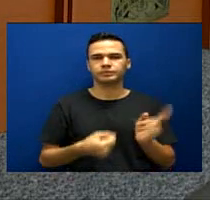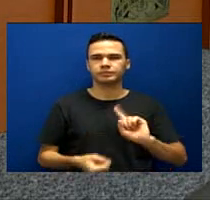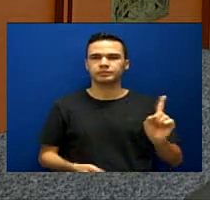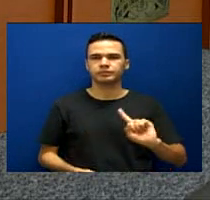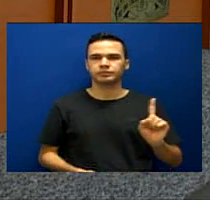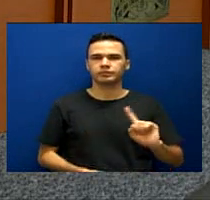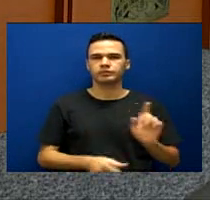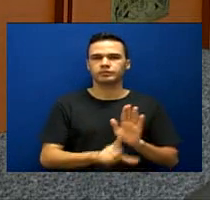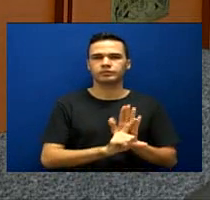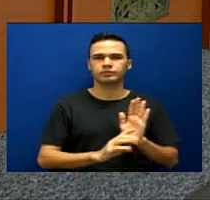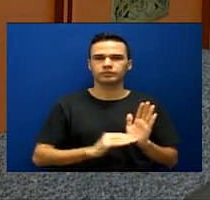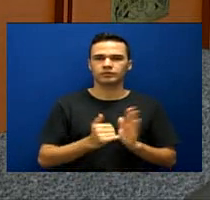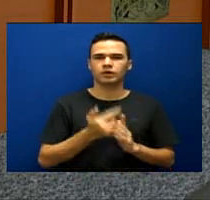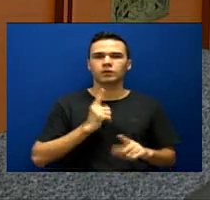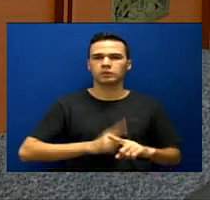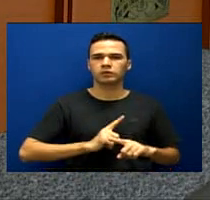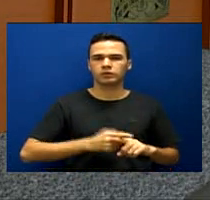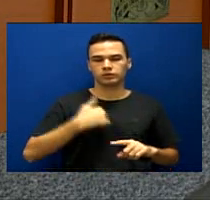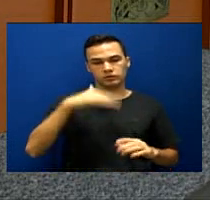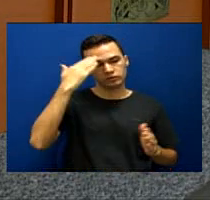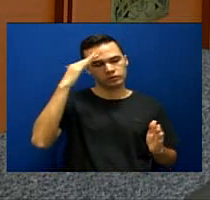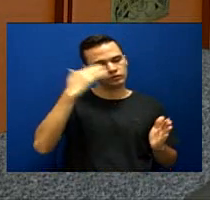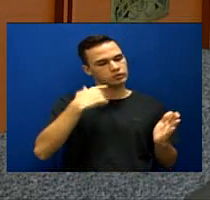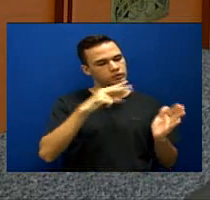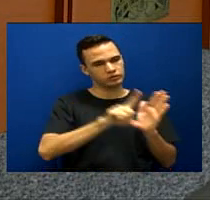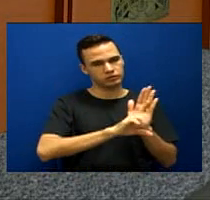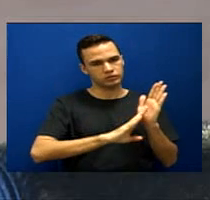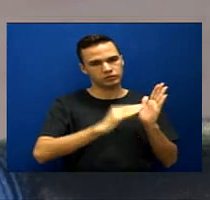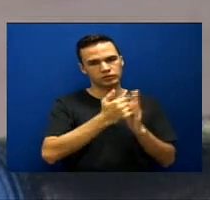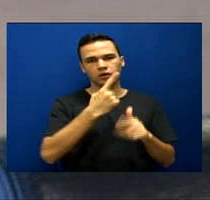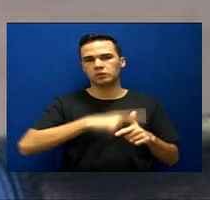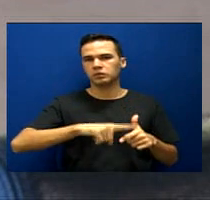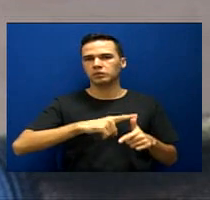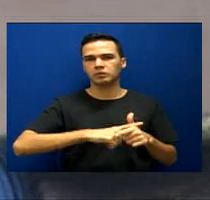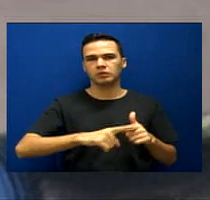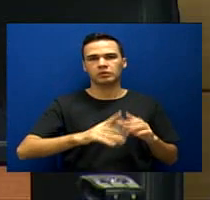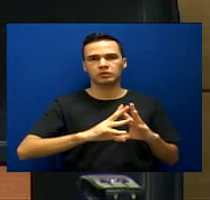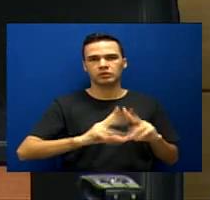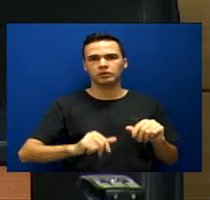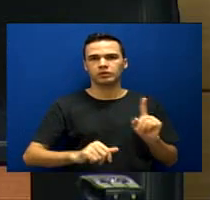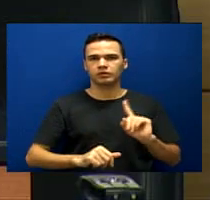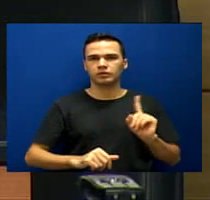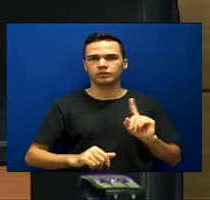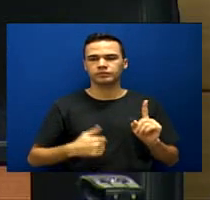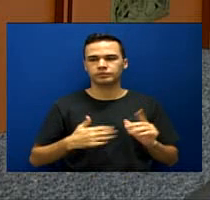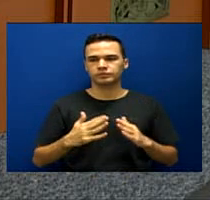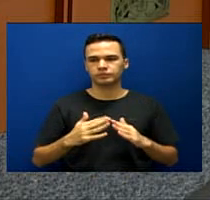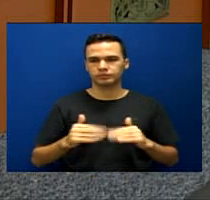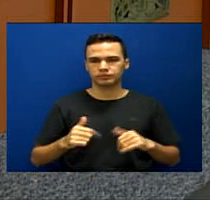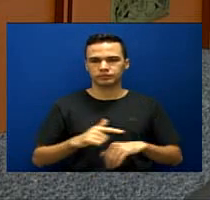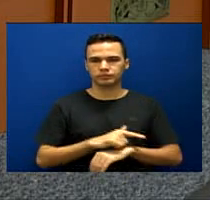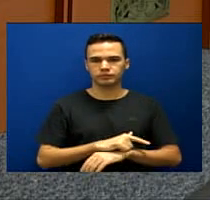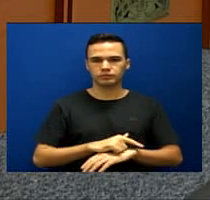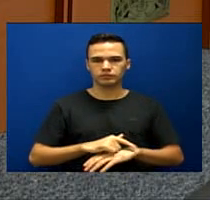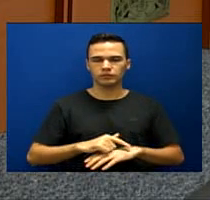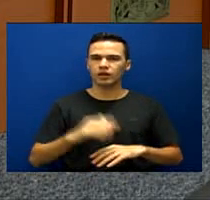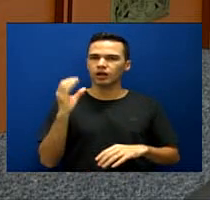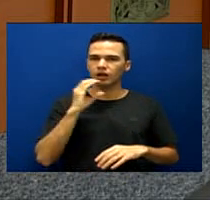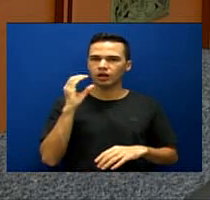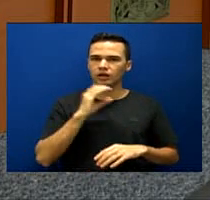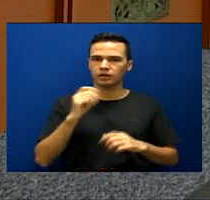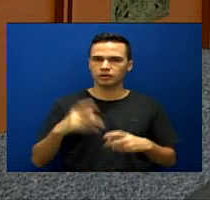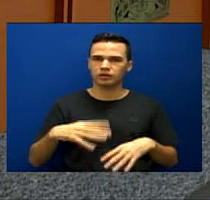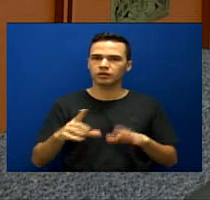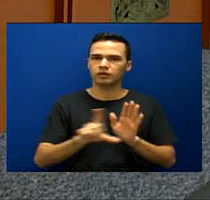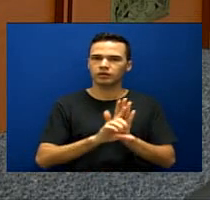à emenda, porque tenho entendimento que essa emenda não vai resolver o problema. Mas essa é... Questão de ordem, senhor presidente. Rapidamente falando